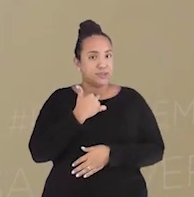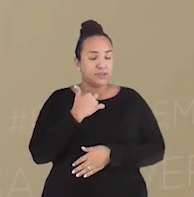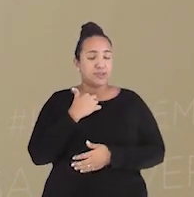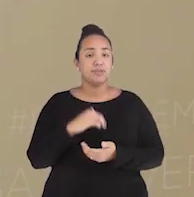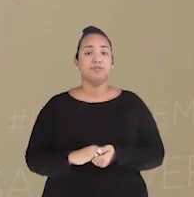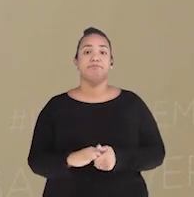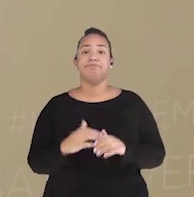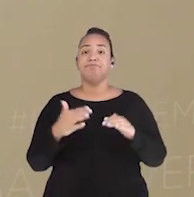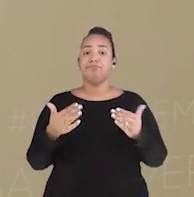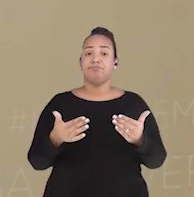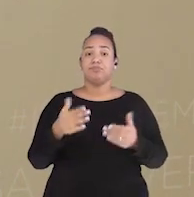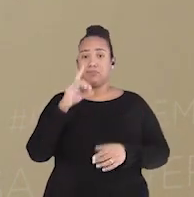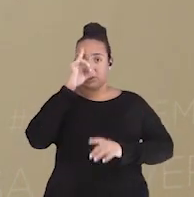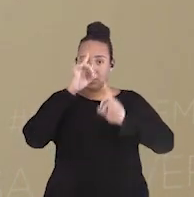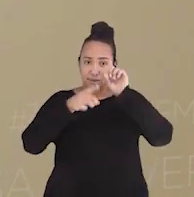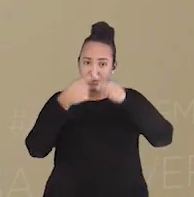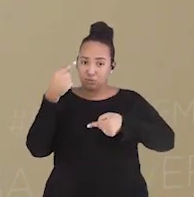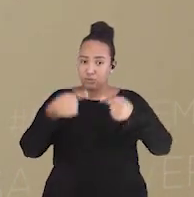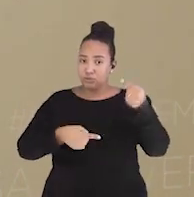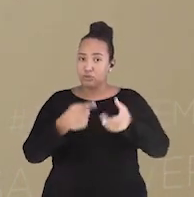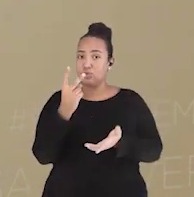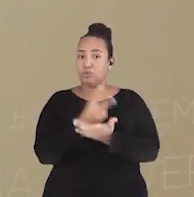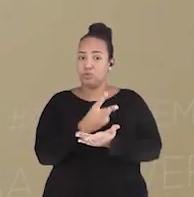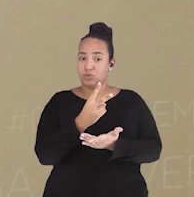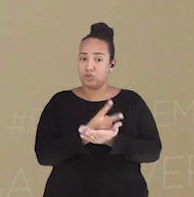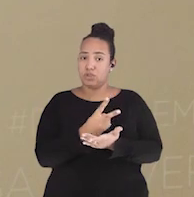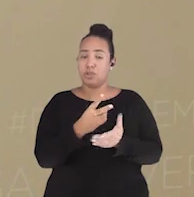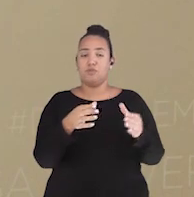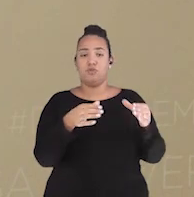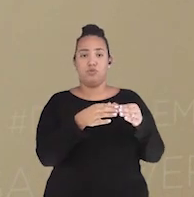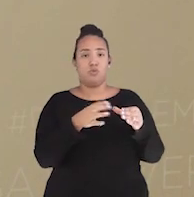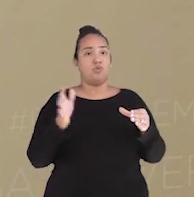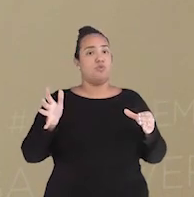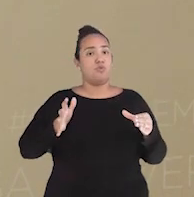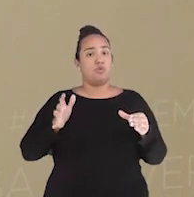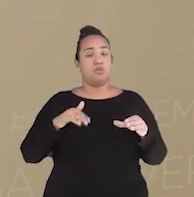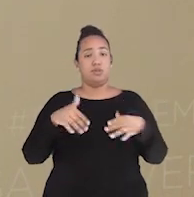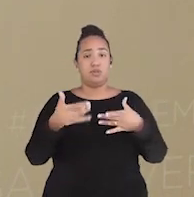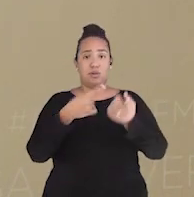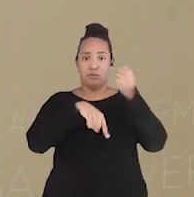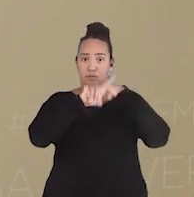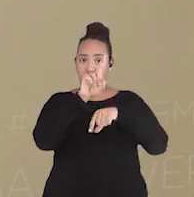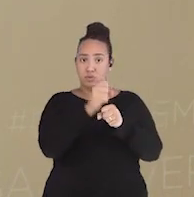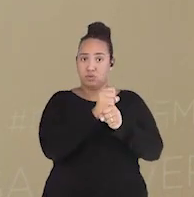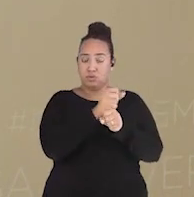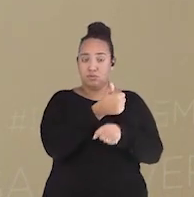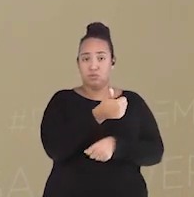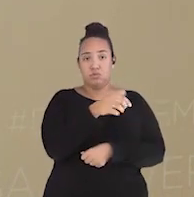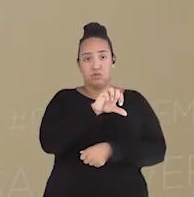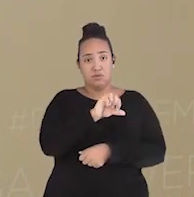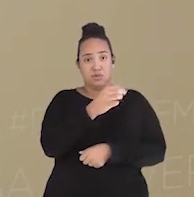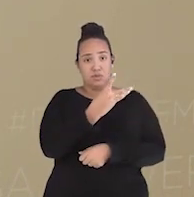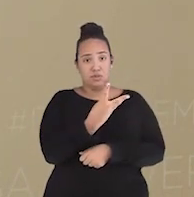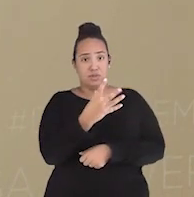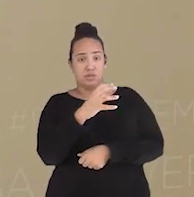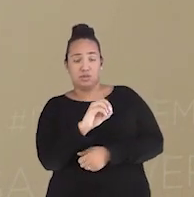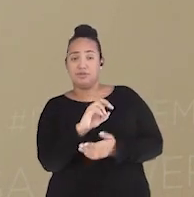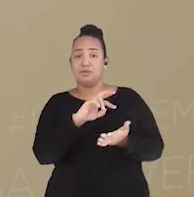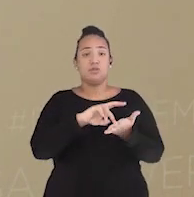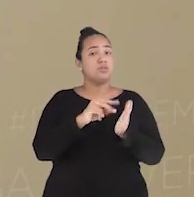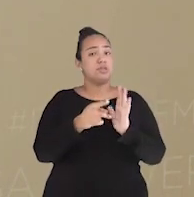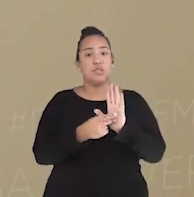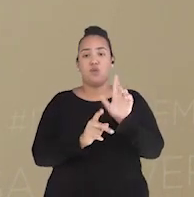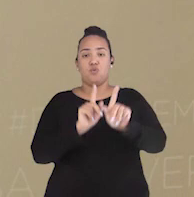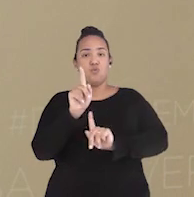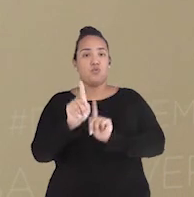políticas continuavam nas mãos da elite. A Revolução de 1930, portanto, não significou a chegada do povo ao poder,